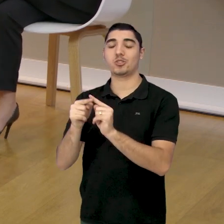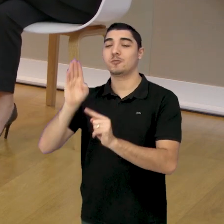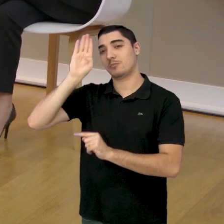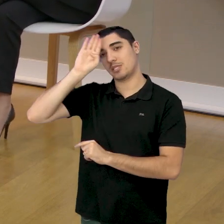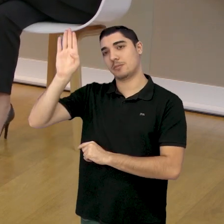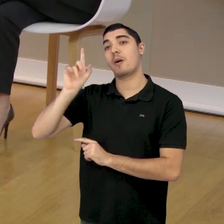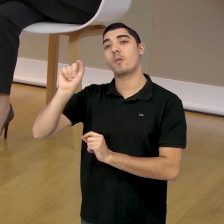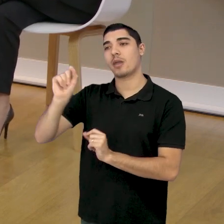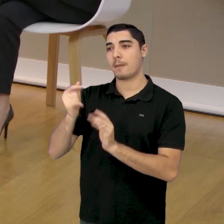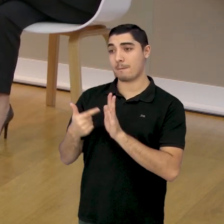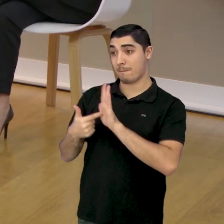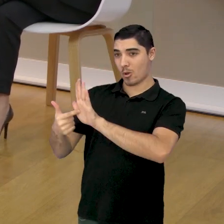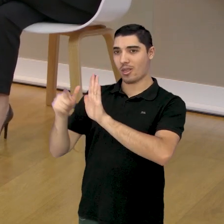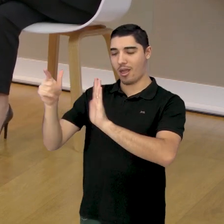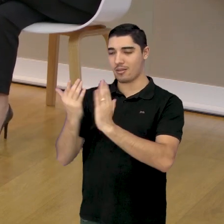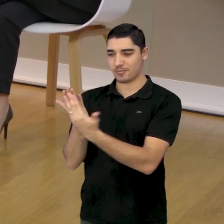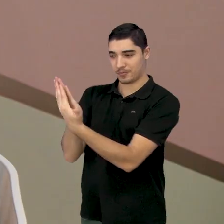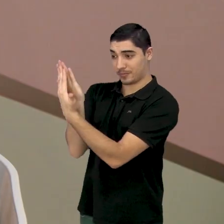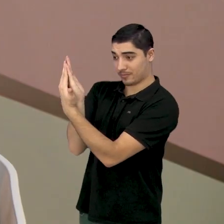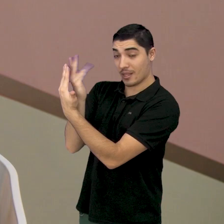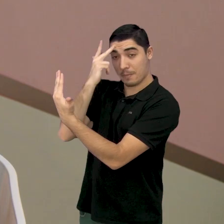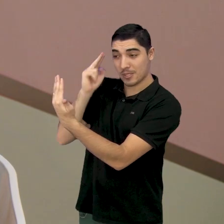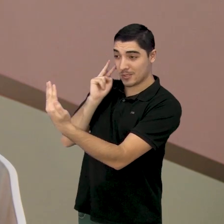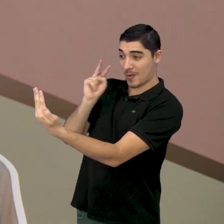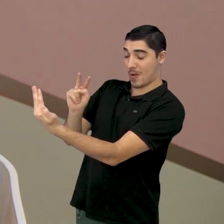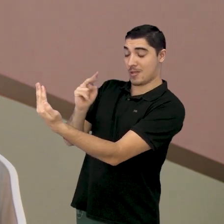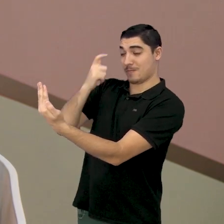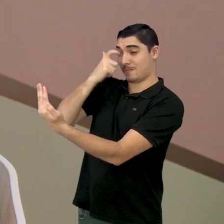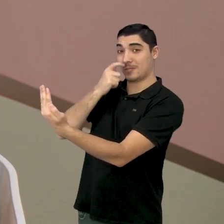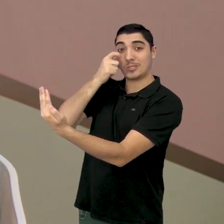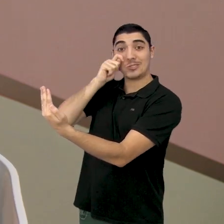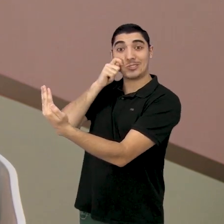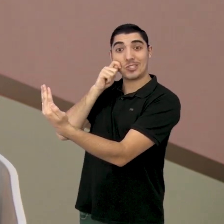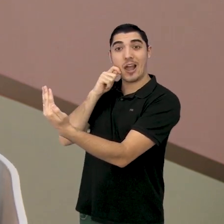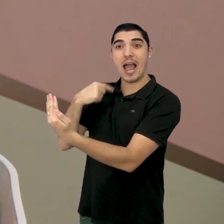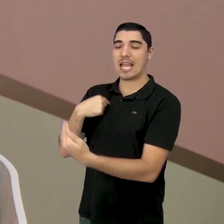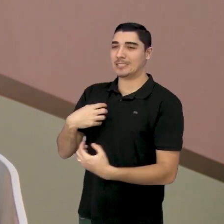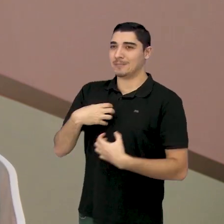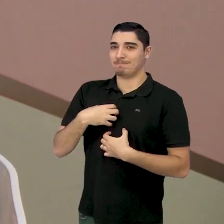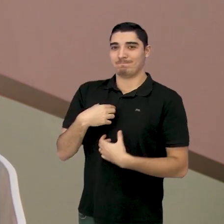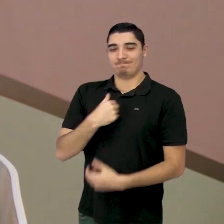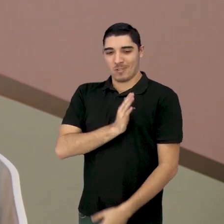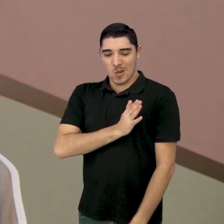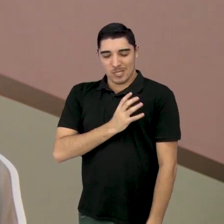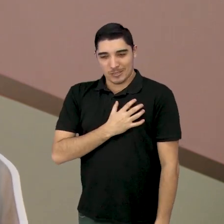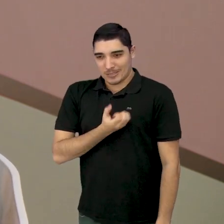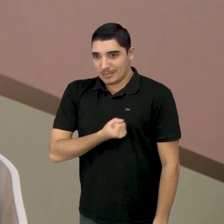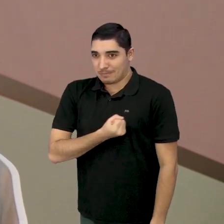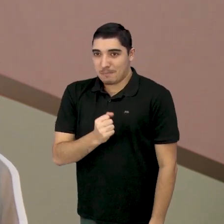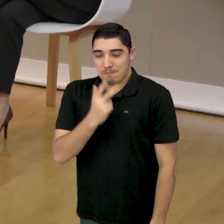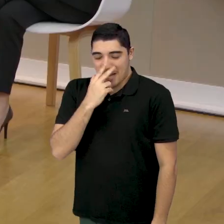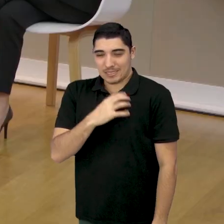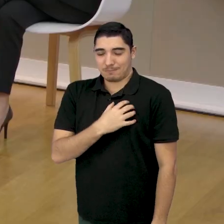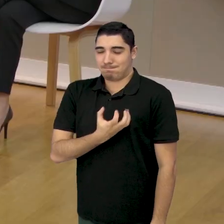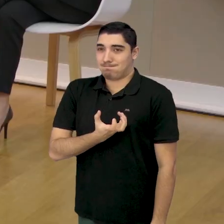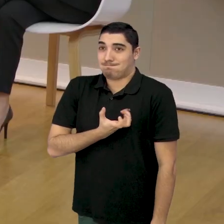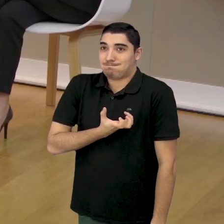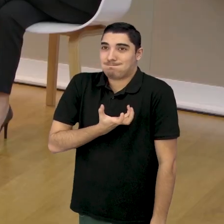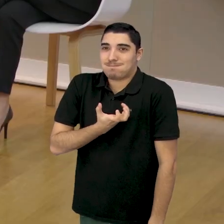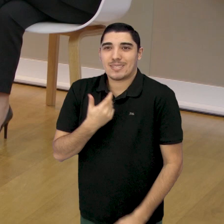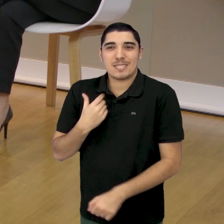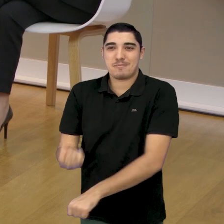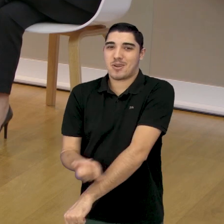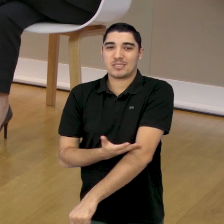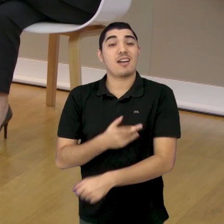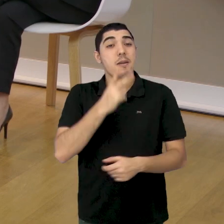acho que quando a gente mostra o espelho para uma paciente dessa e ela se emociona, não tenho nem palavras para dizer como meu coração fica. É a recompensa do seu trabalho. É a recompensa de